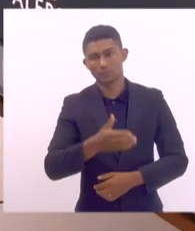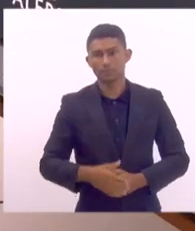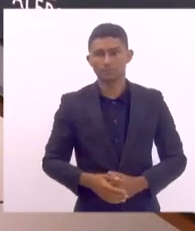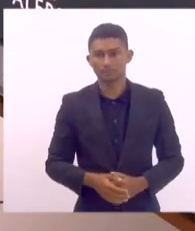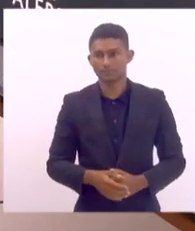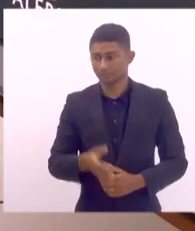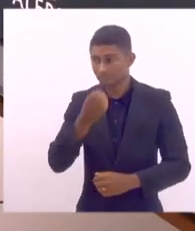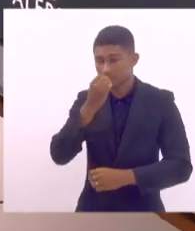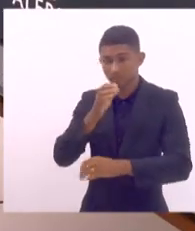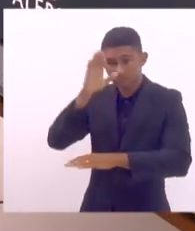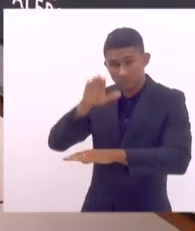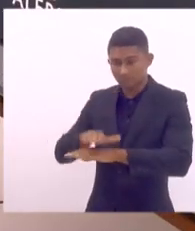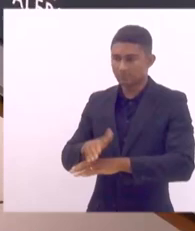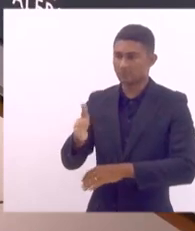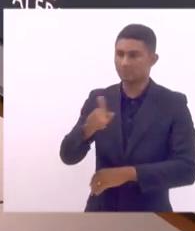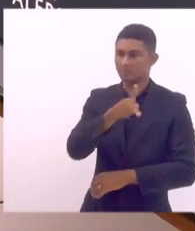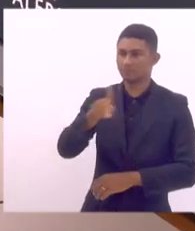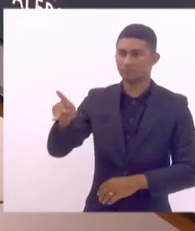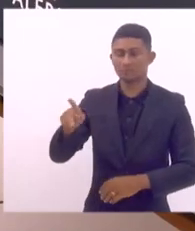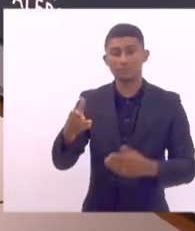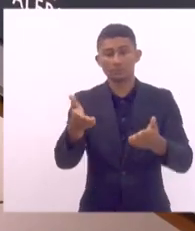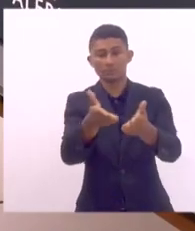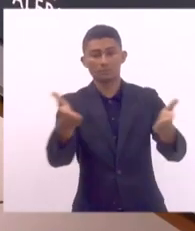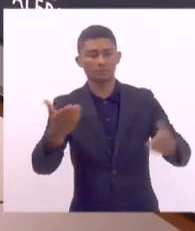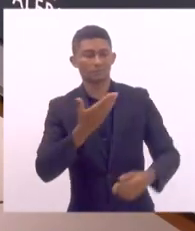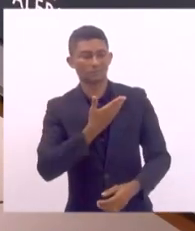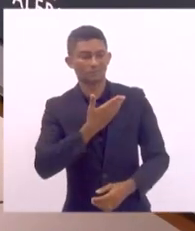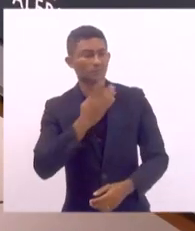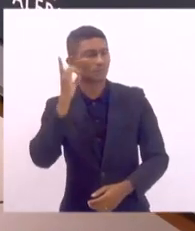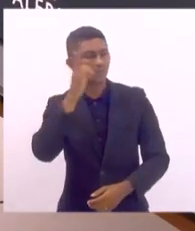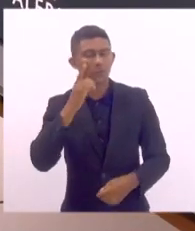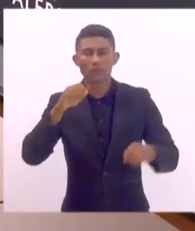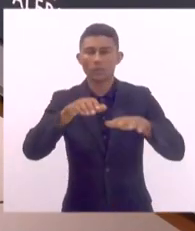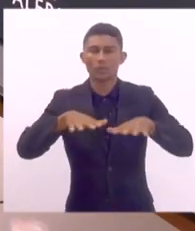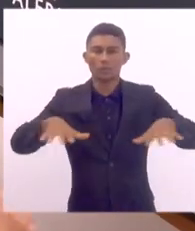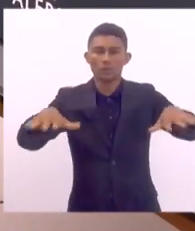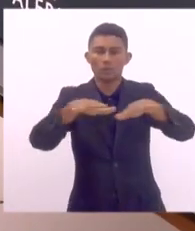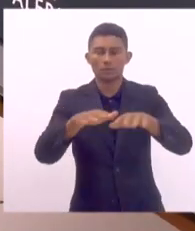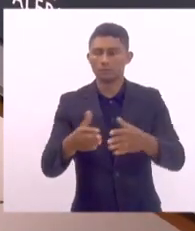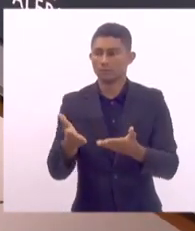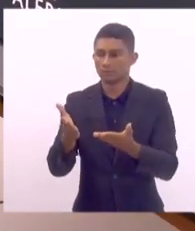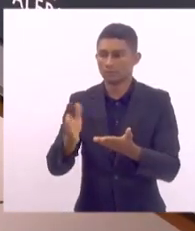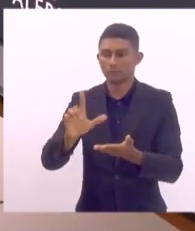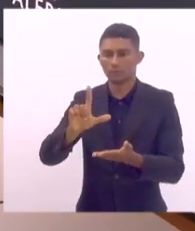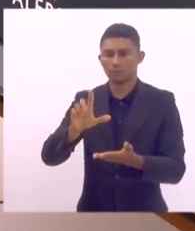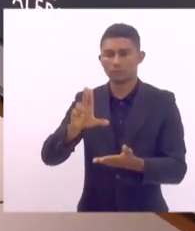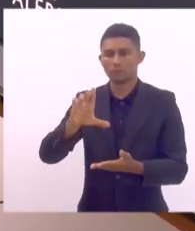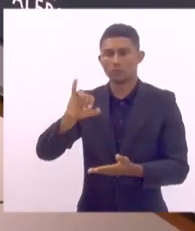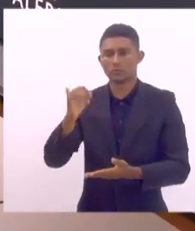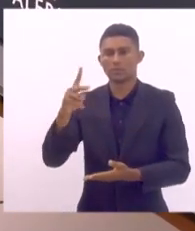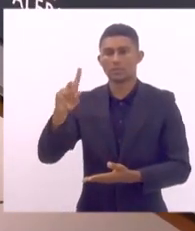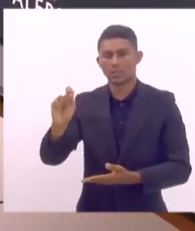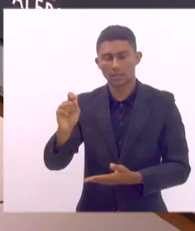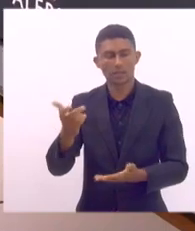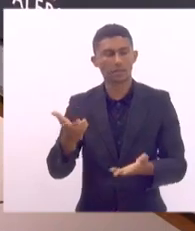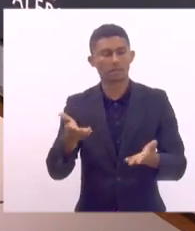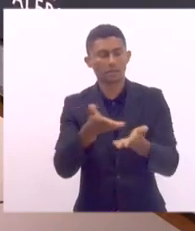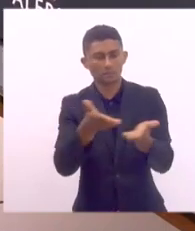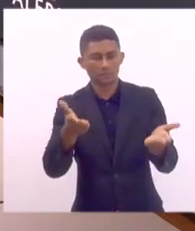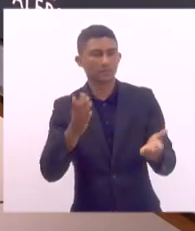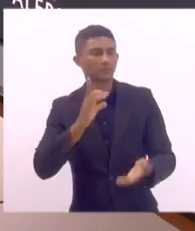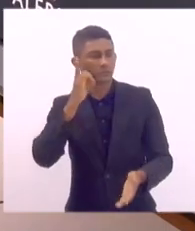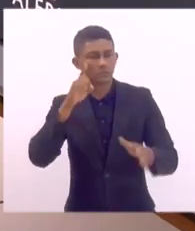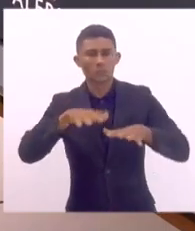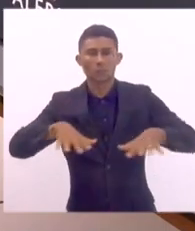Boa tarde, senhor presidente. Boa tarde, nobres colegas deputados, deputada Lucinha, os demais deputadas